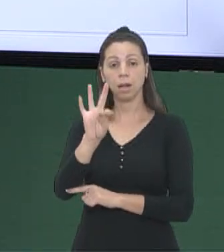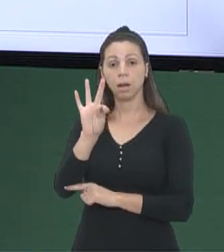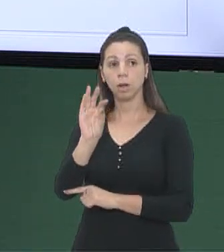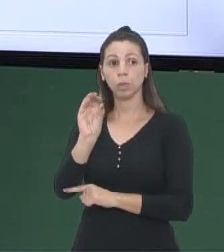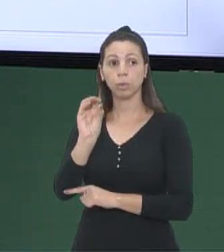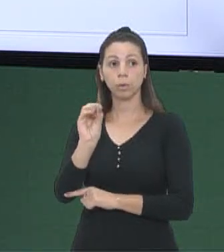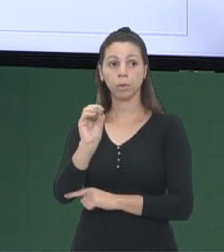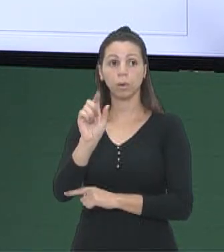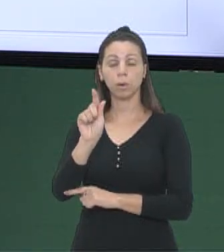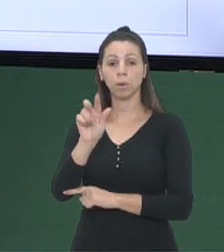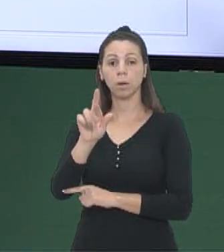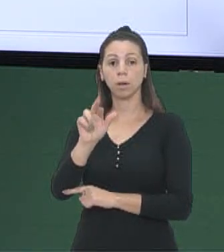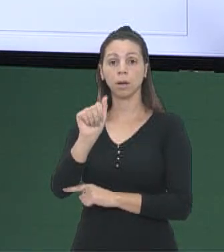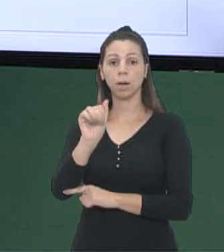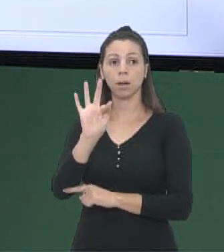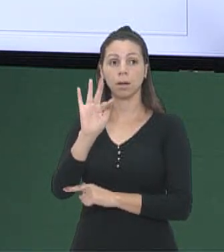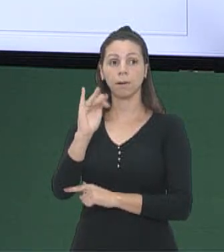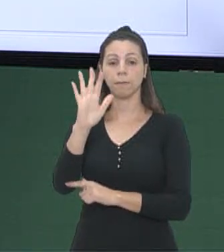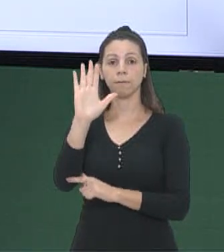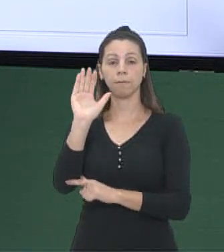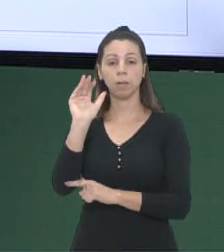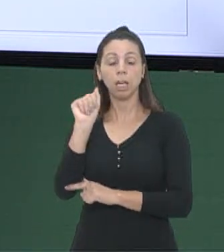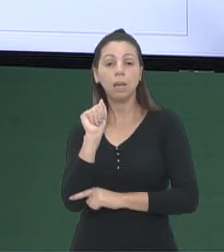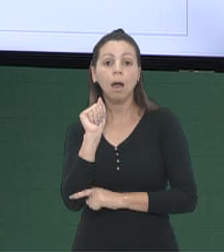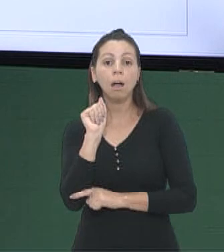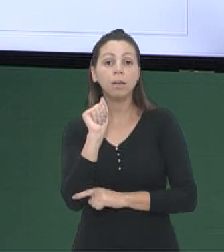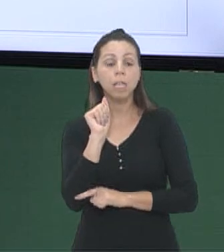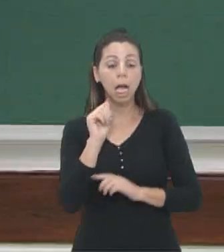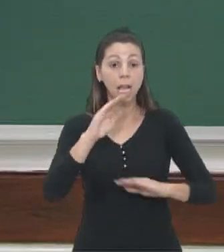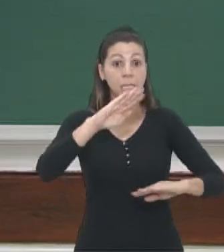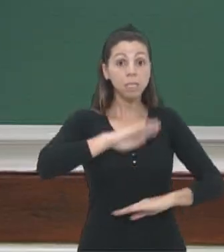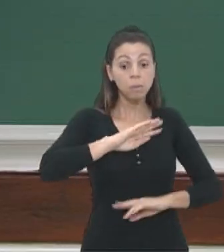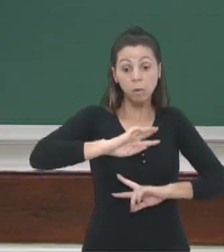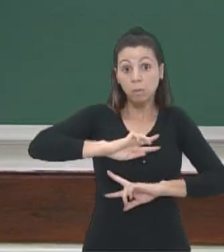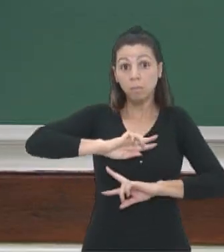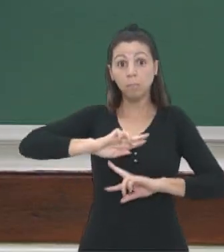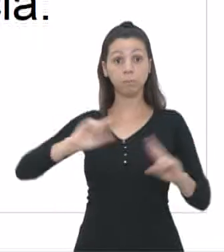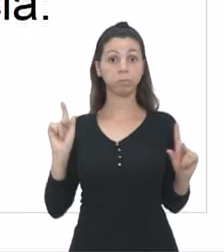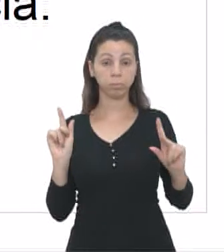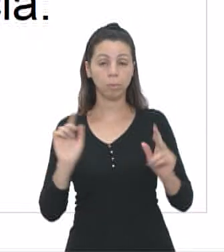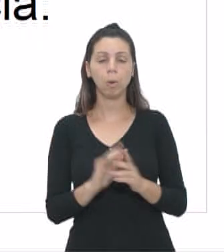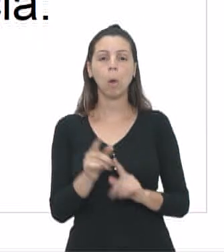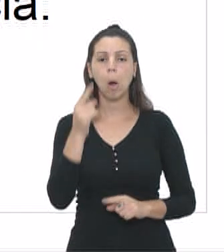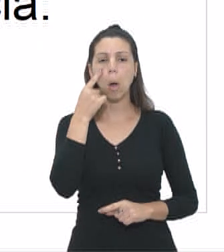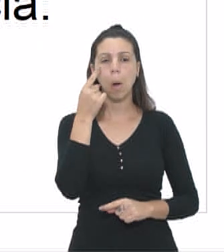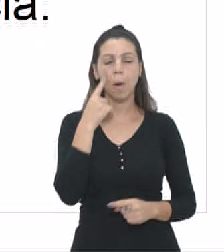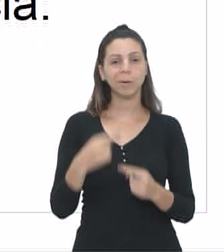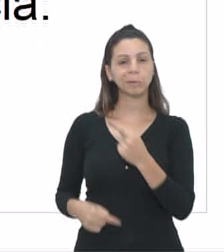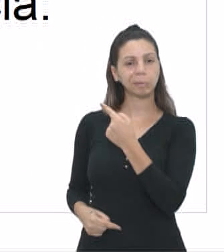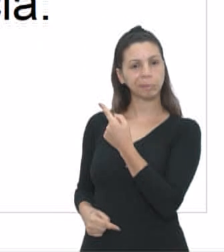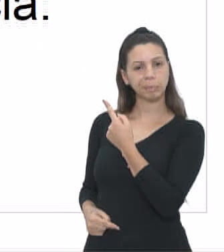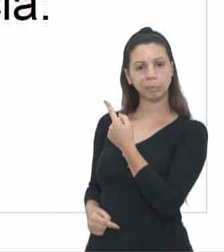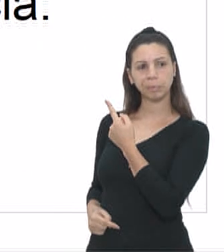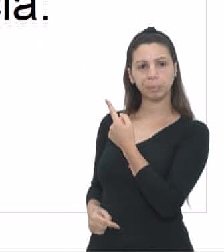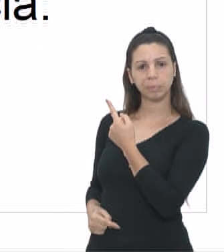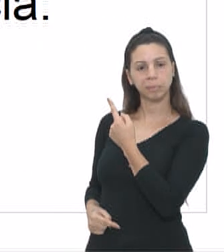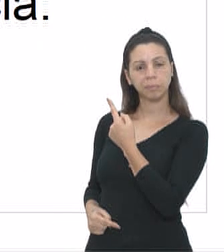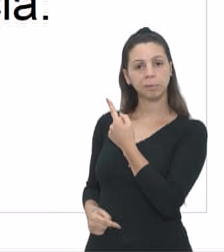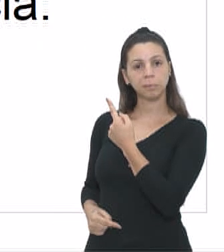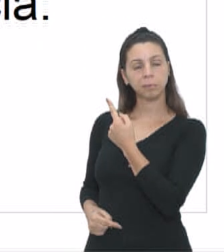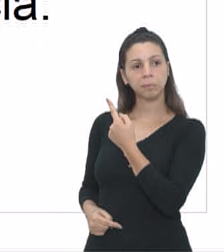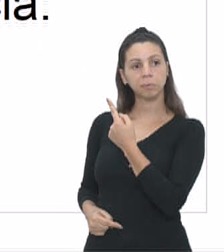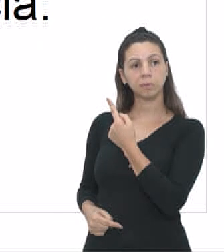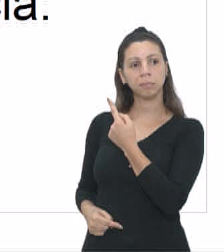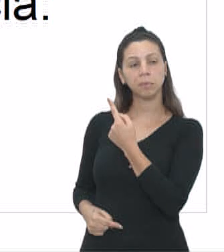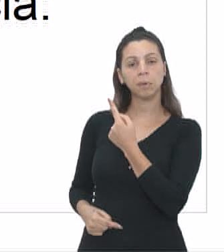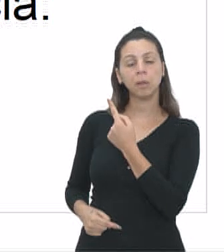condição, uma outra situação, é uma outra coisa. Olha ali na tela o que são escalas cartográficas. São